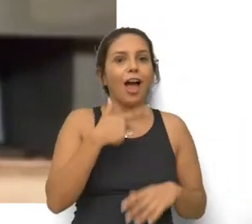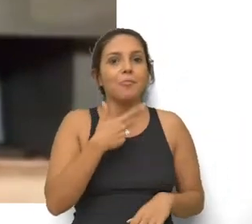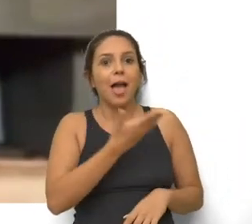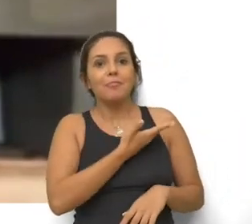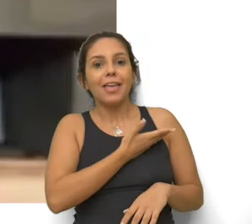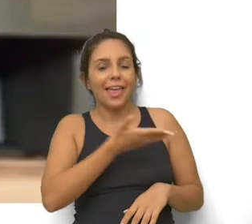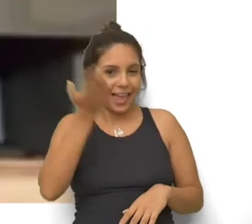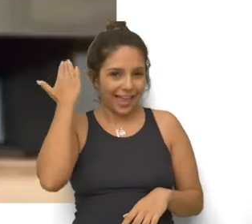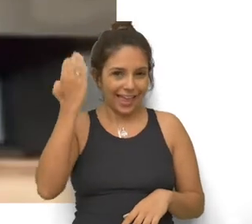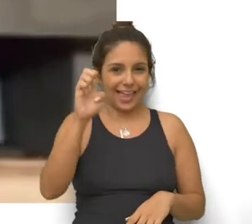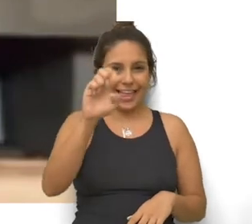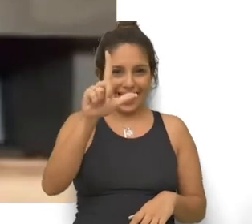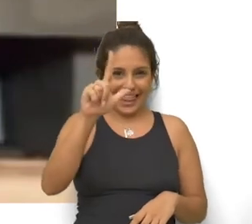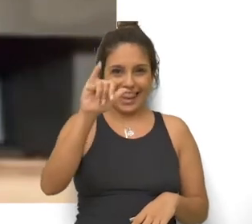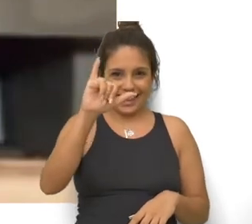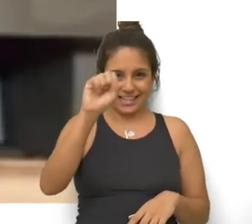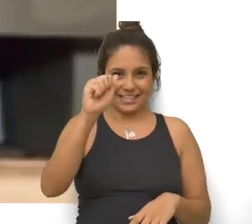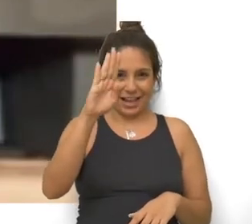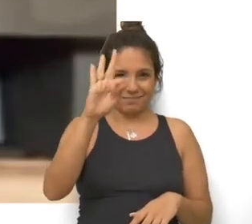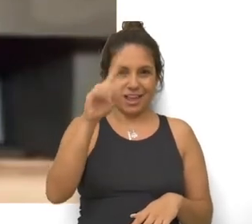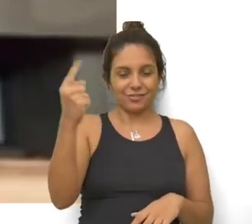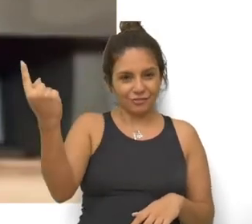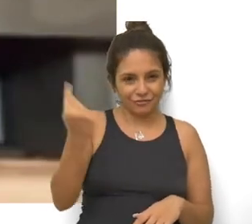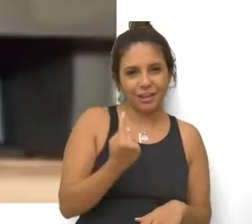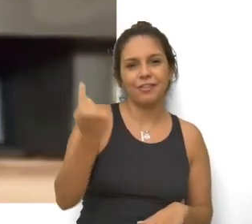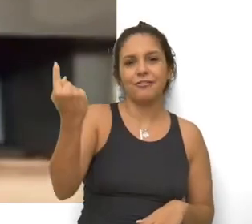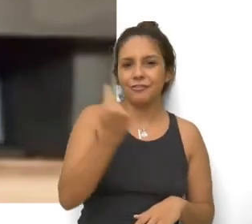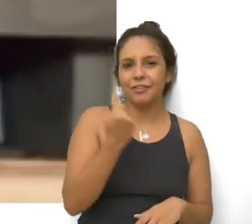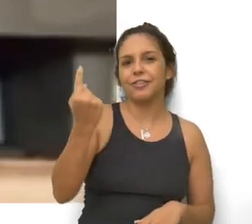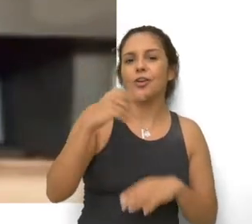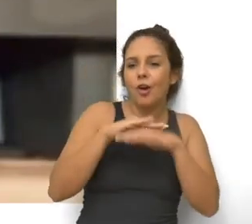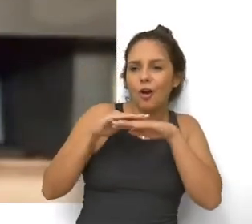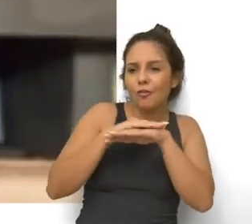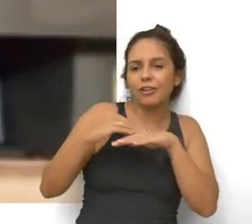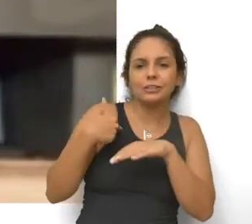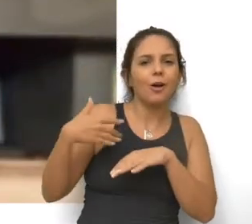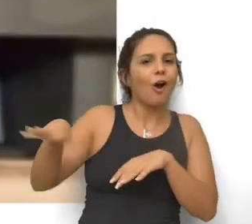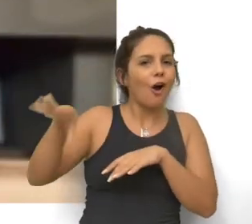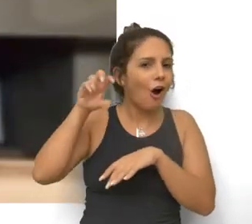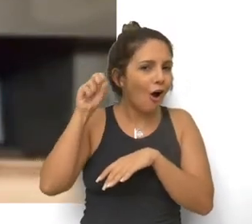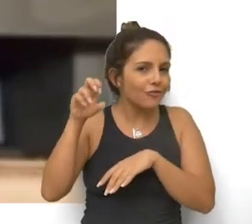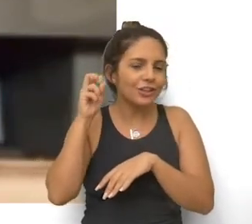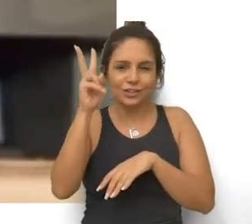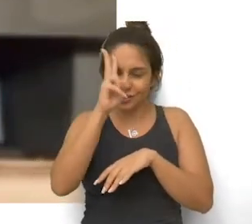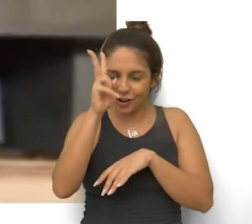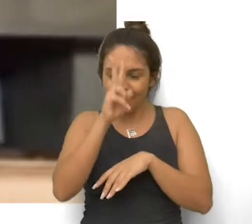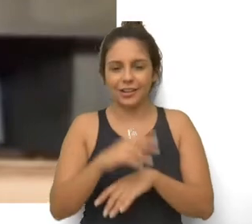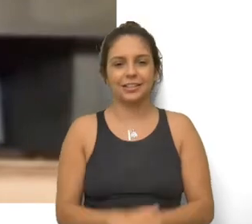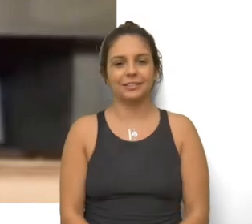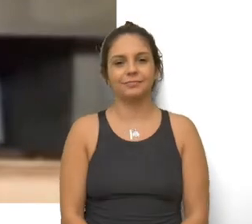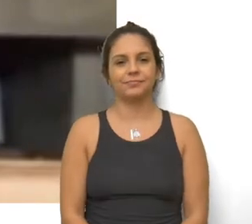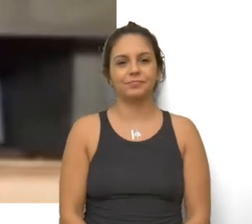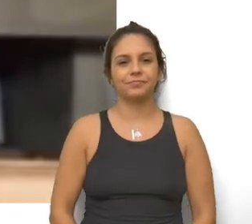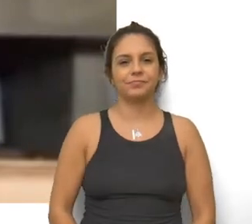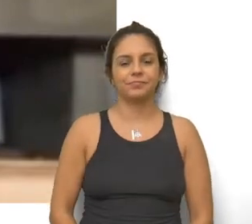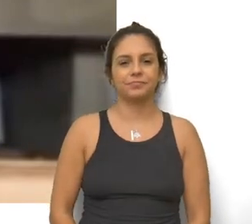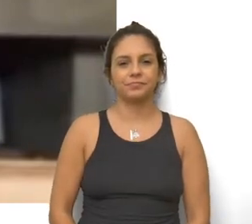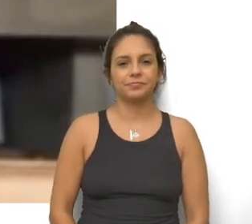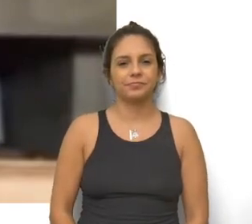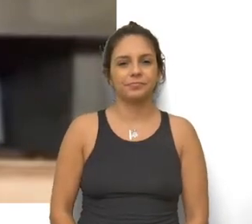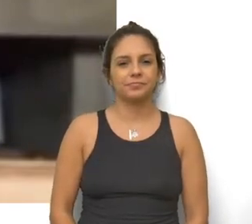a filha do Carlos Lacerda, a filha da Mary Morse. Eu ouvia relatos sobre ela, e